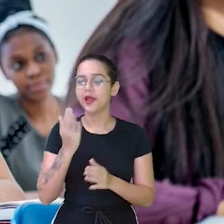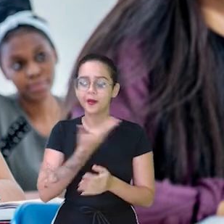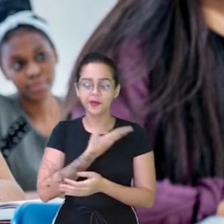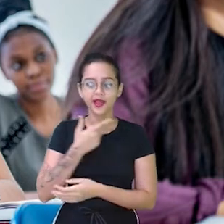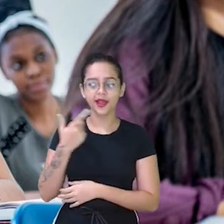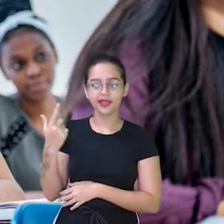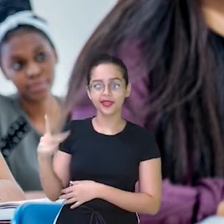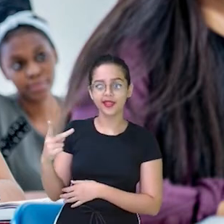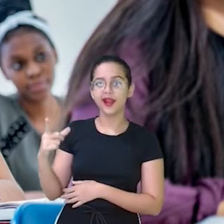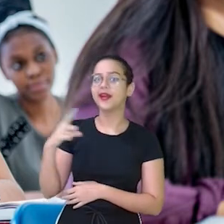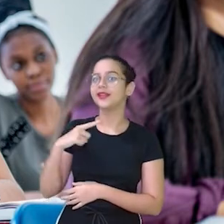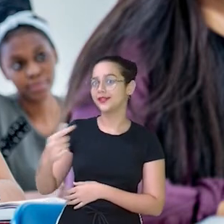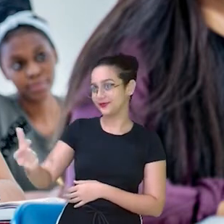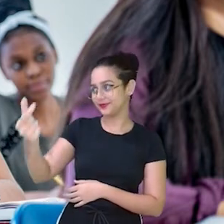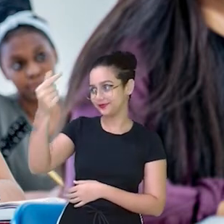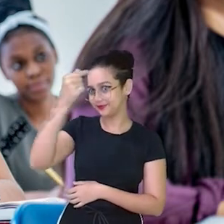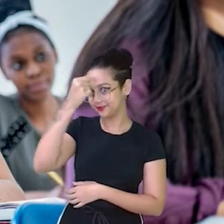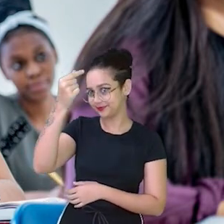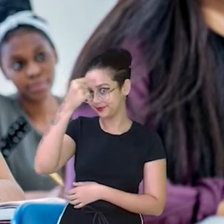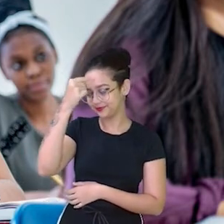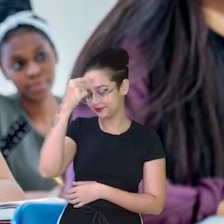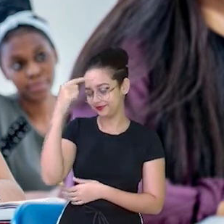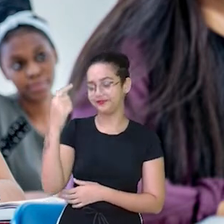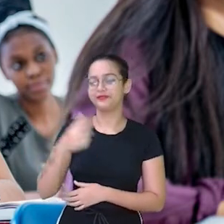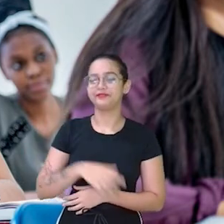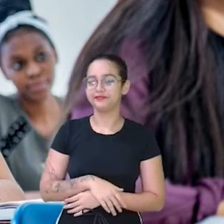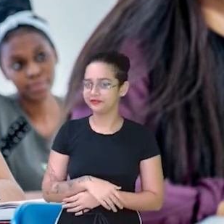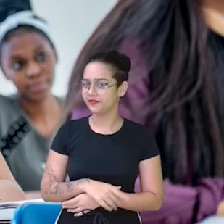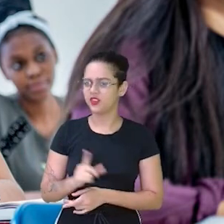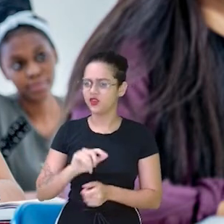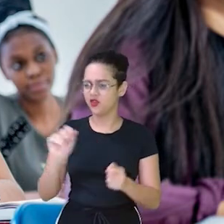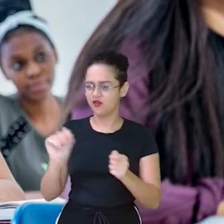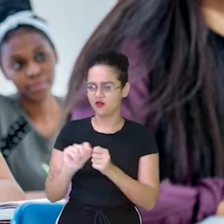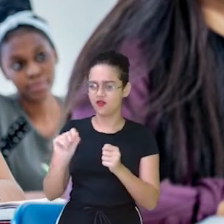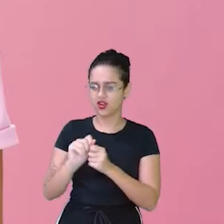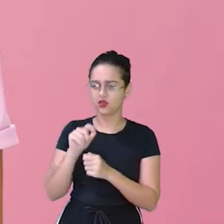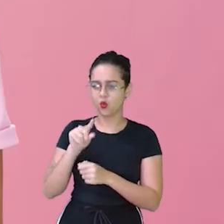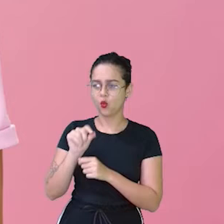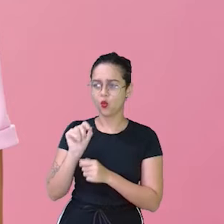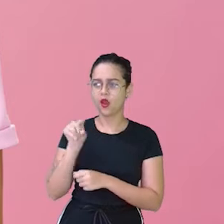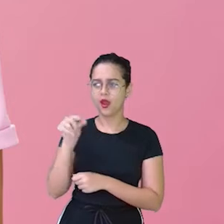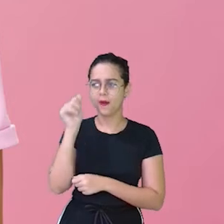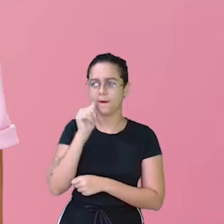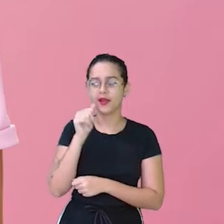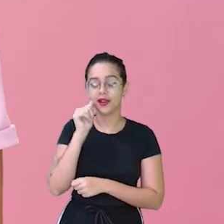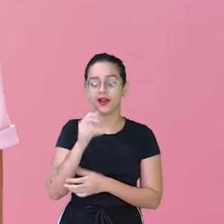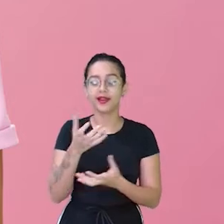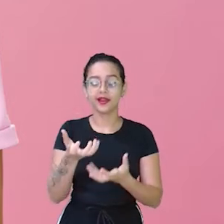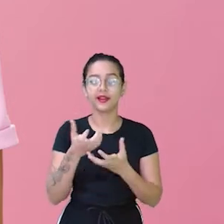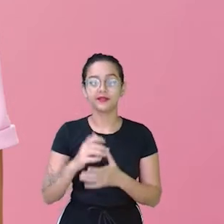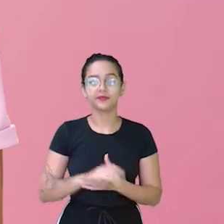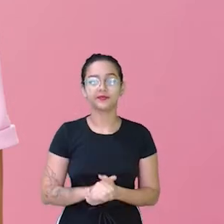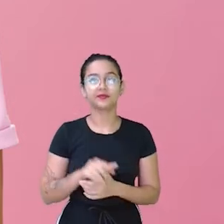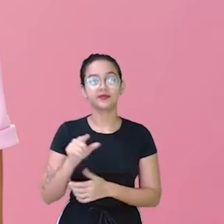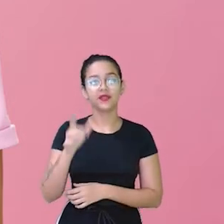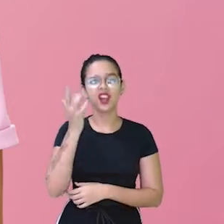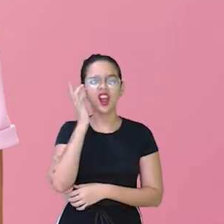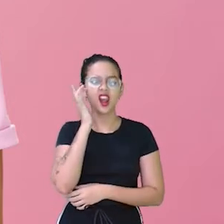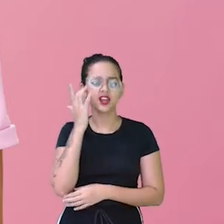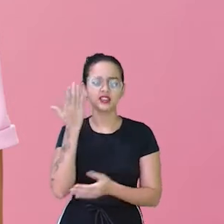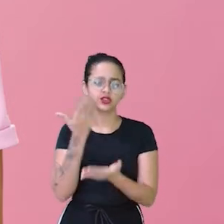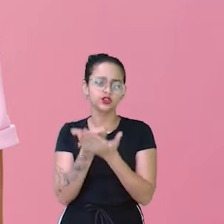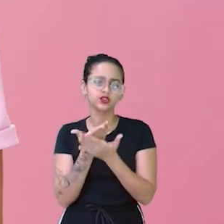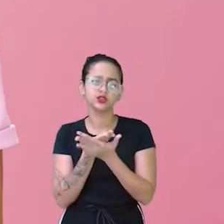tinham juízo, tinham cabeça no lugar e não faziam o que ela queria, Ela achava que